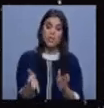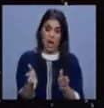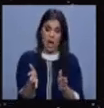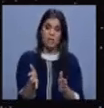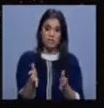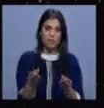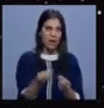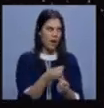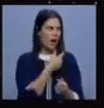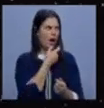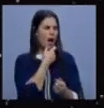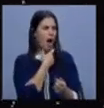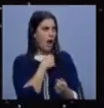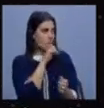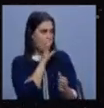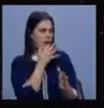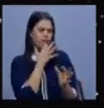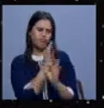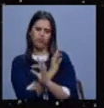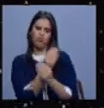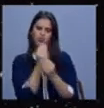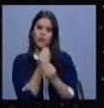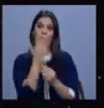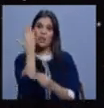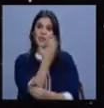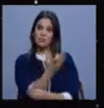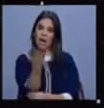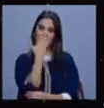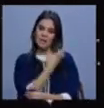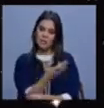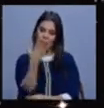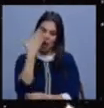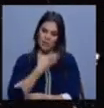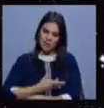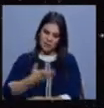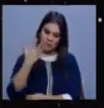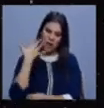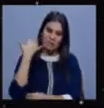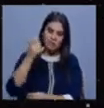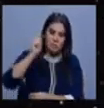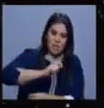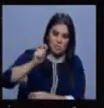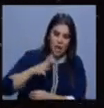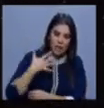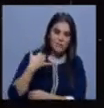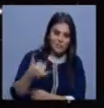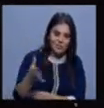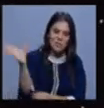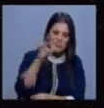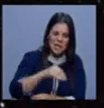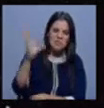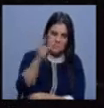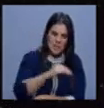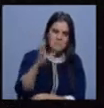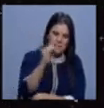absolutamente surpreendentes. Nós, de certeza, que nas próximas semanas, nos próximos meses, vamos ter mais indicações